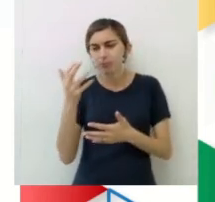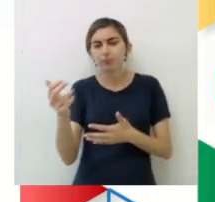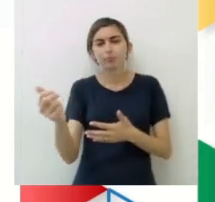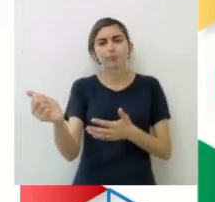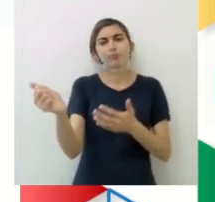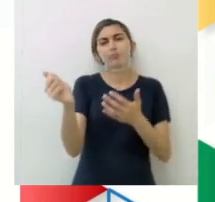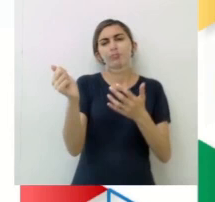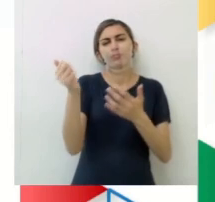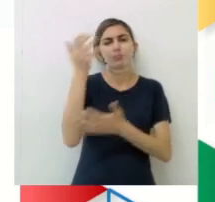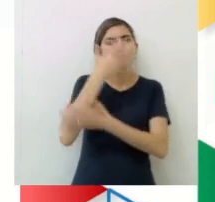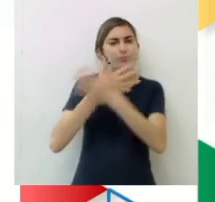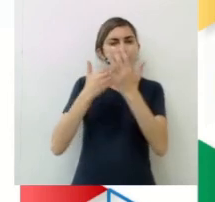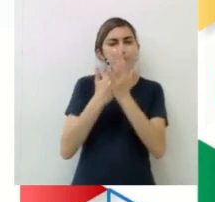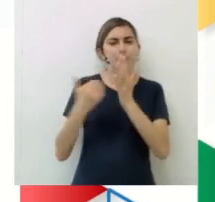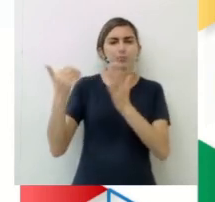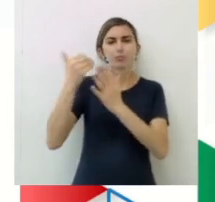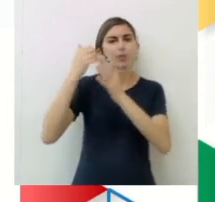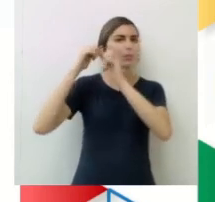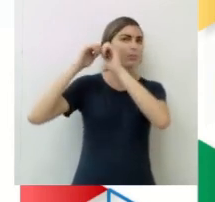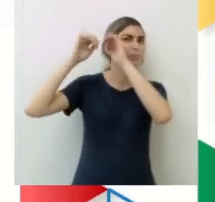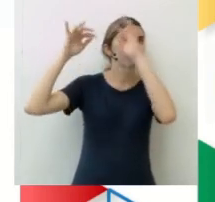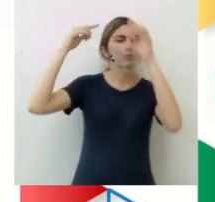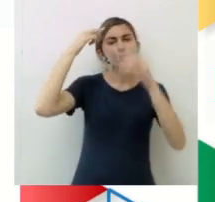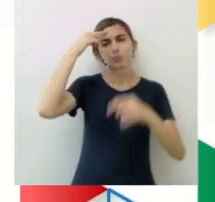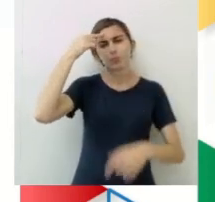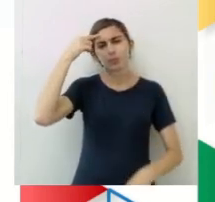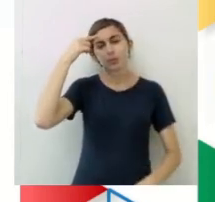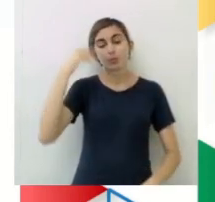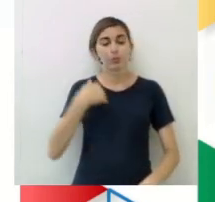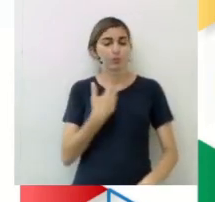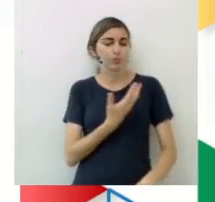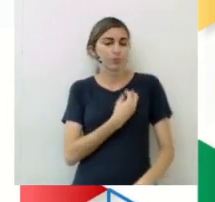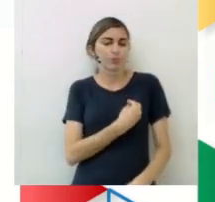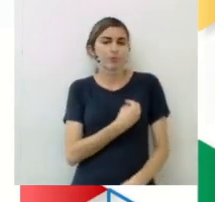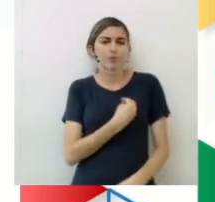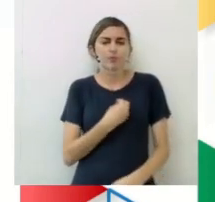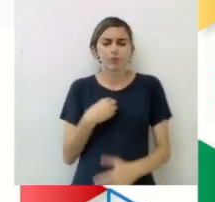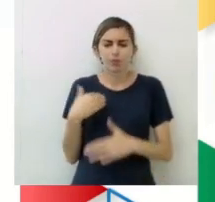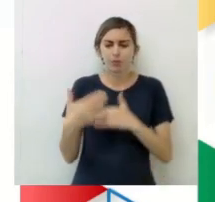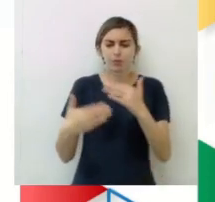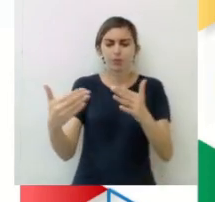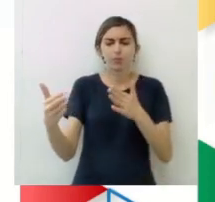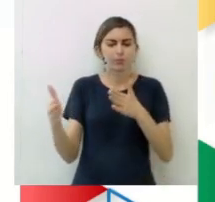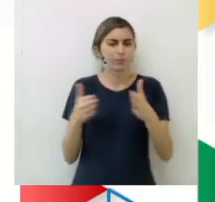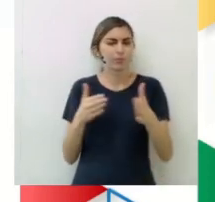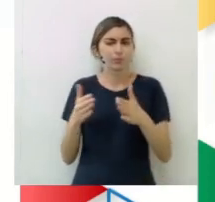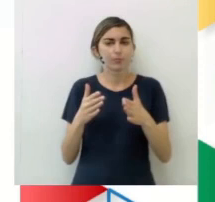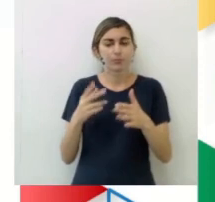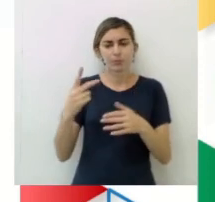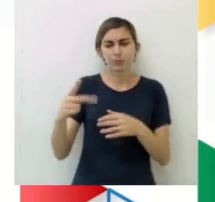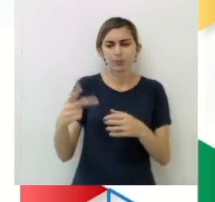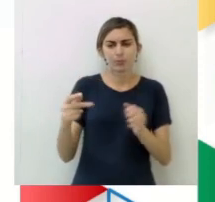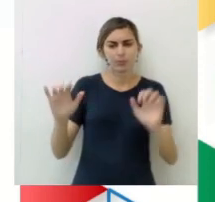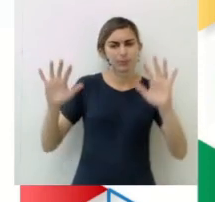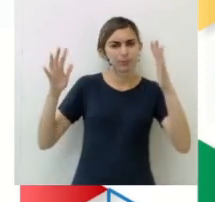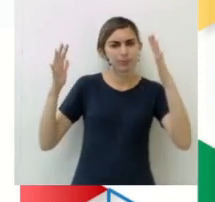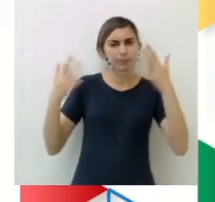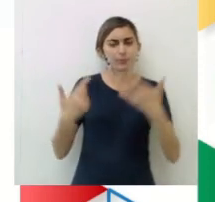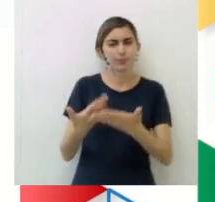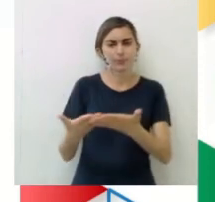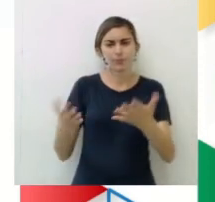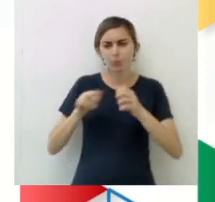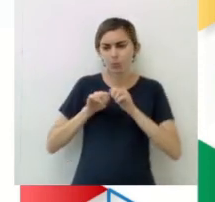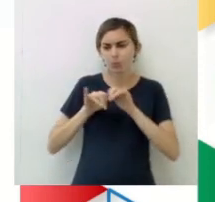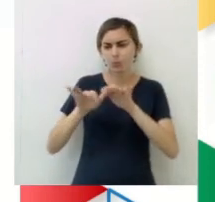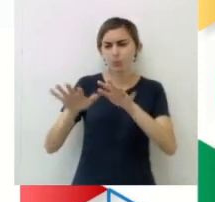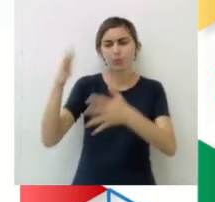se encante mais meu pensamento. Quero vivê-lo em cada vão momento, e em seu louvor hei de